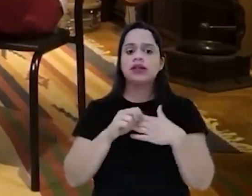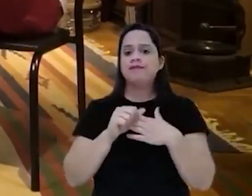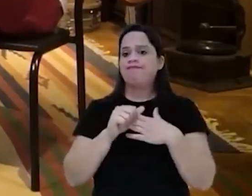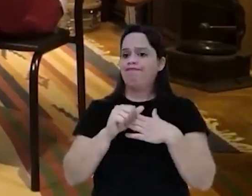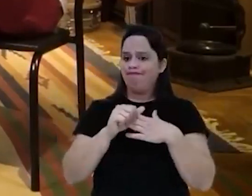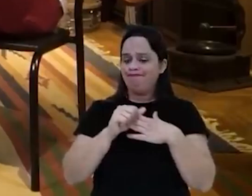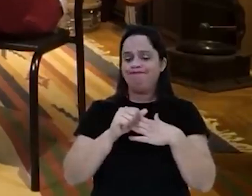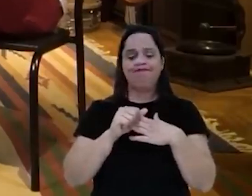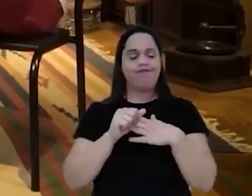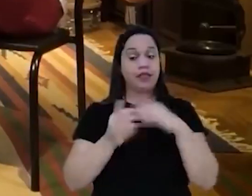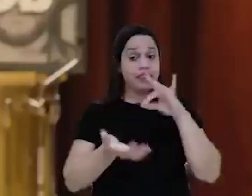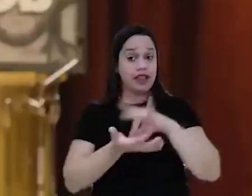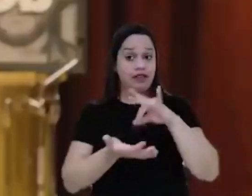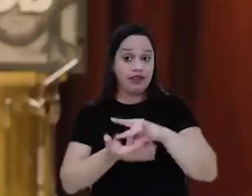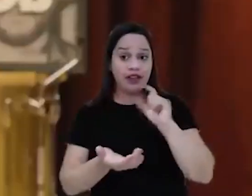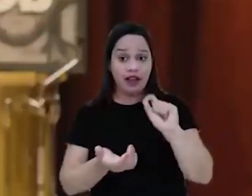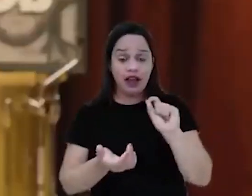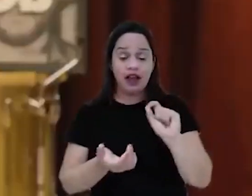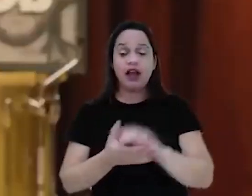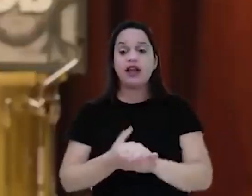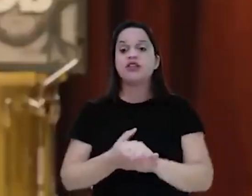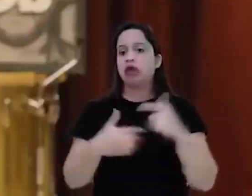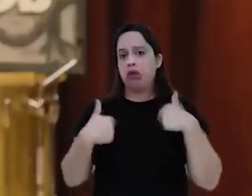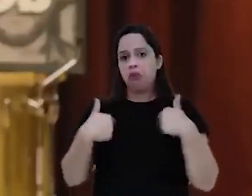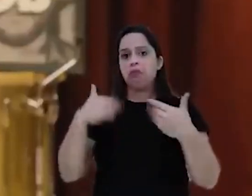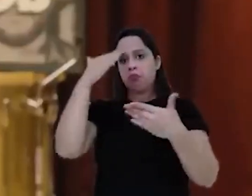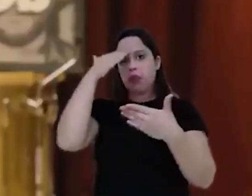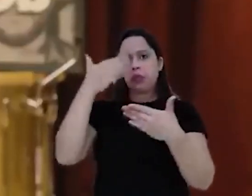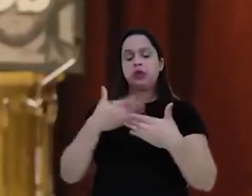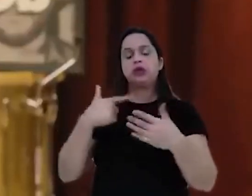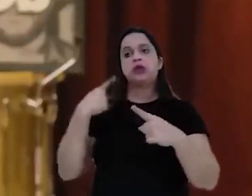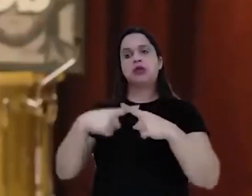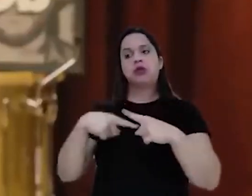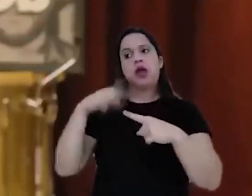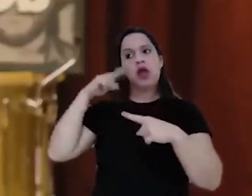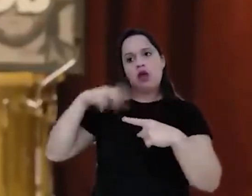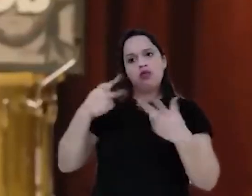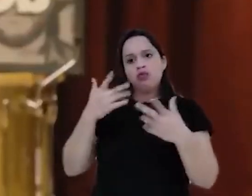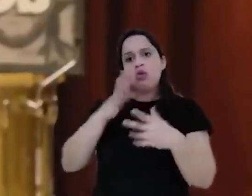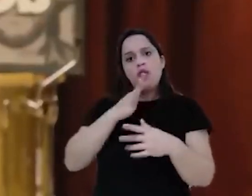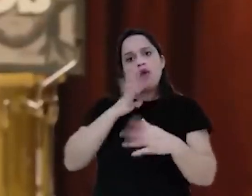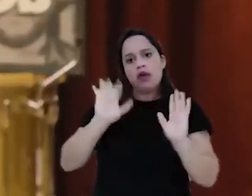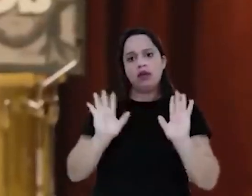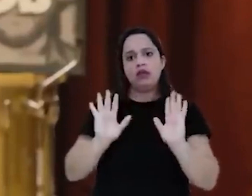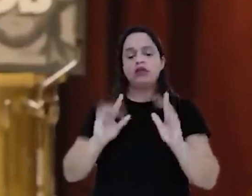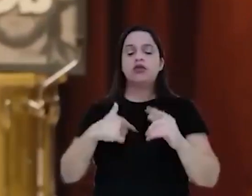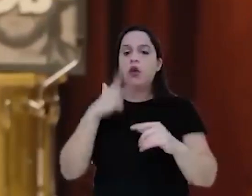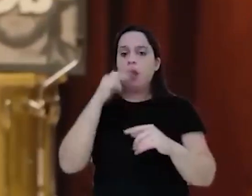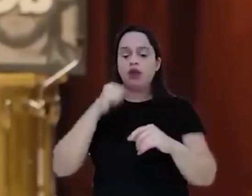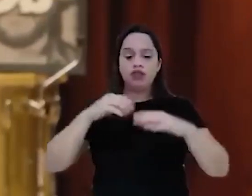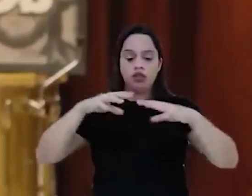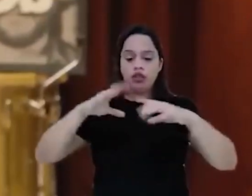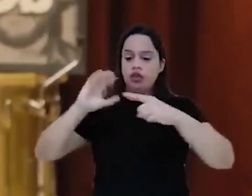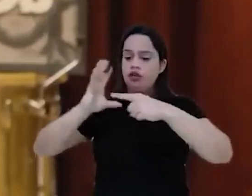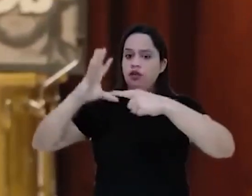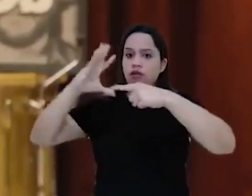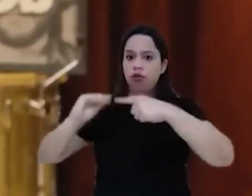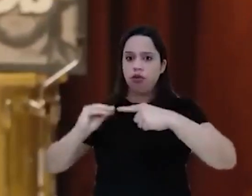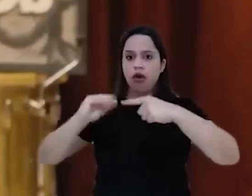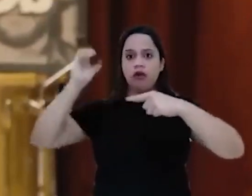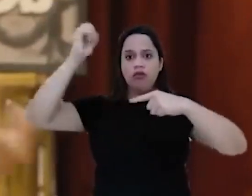rápido É que na verdade ele não ele eu eu acredito que o sendo leigo assim acredito quando você